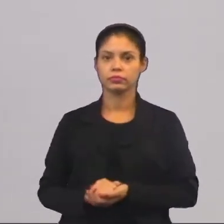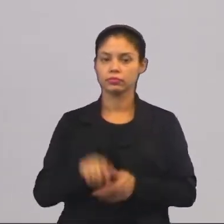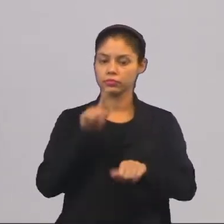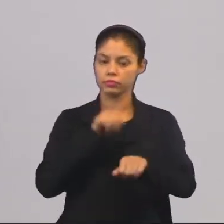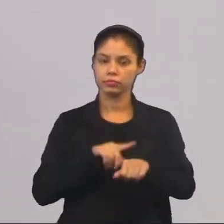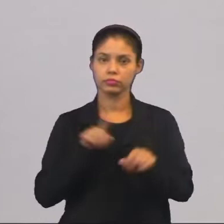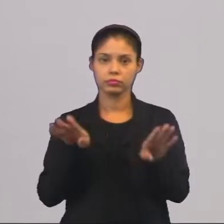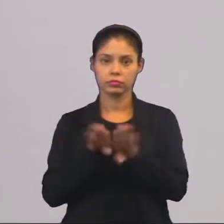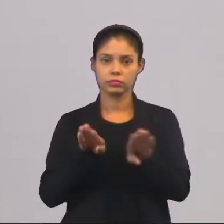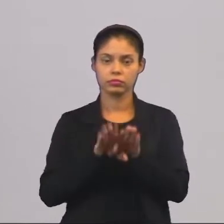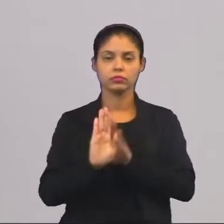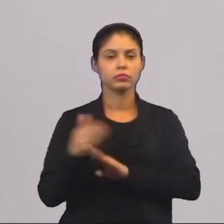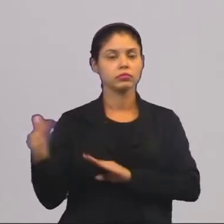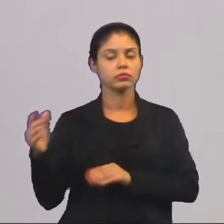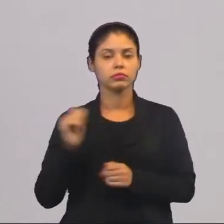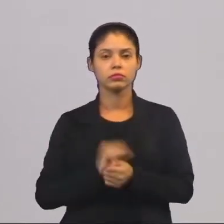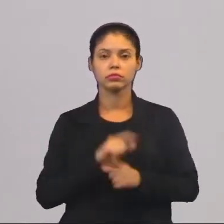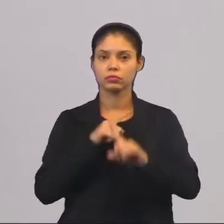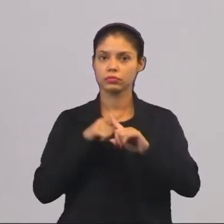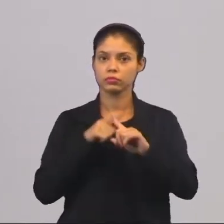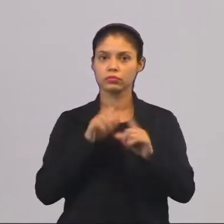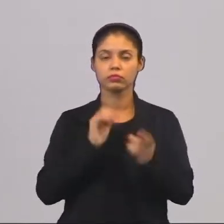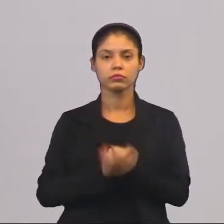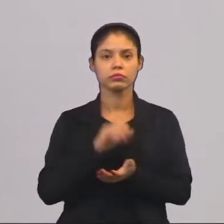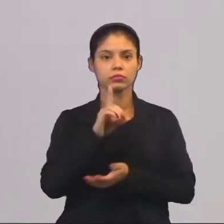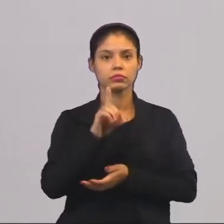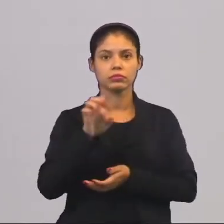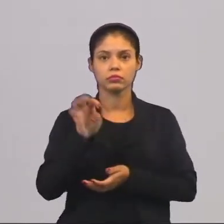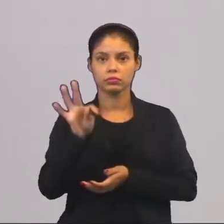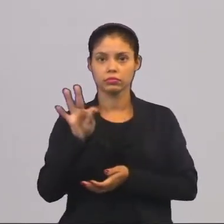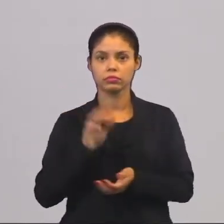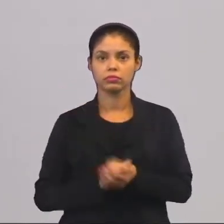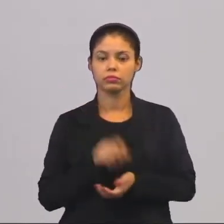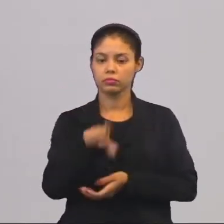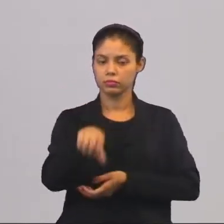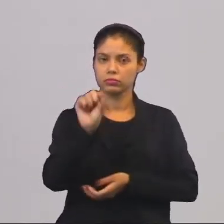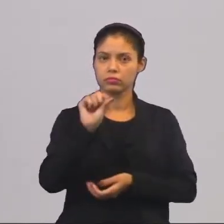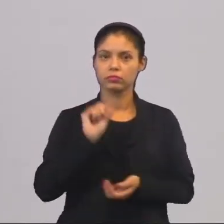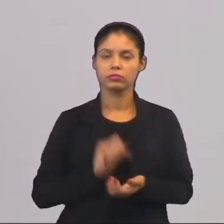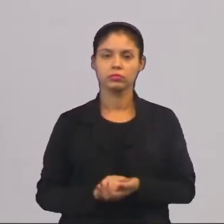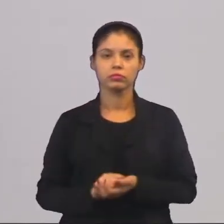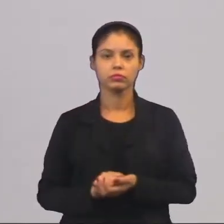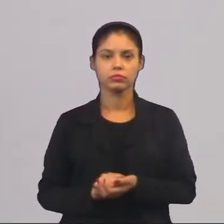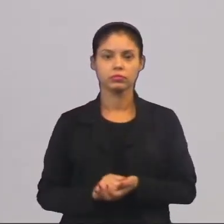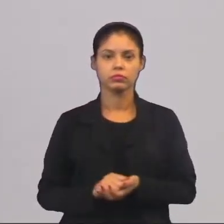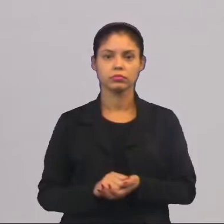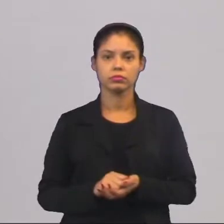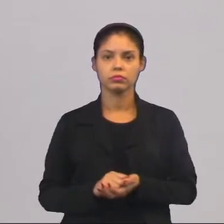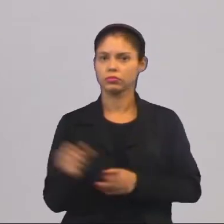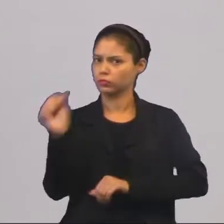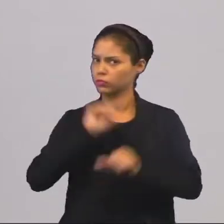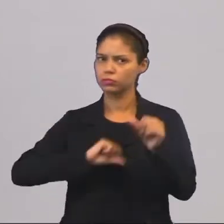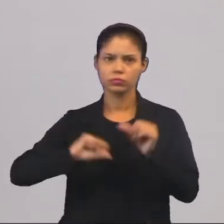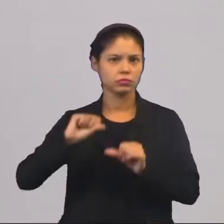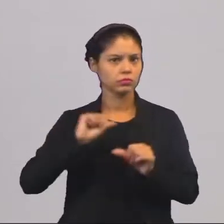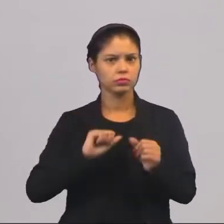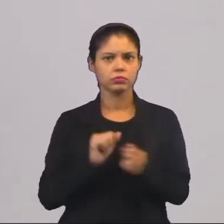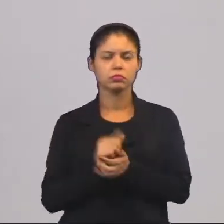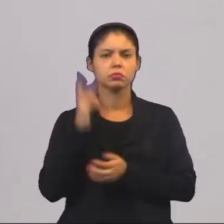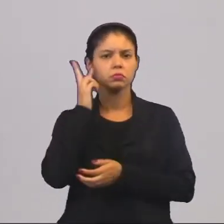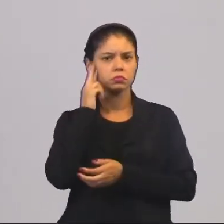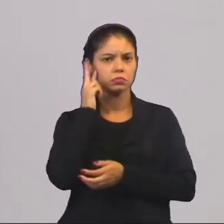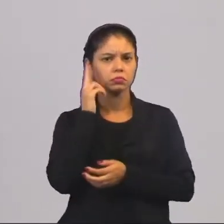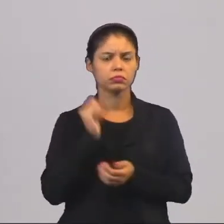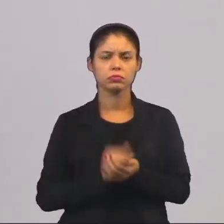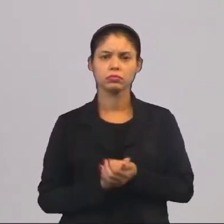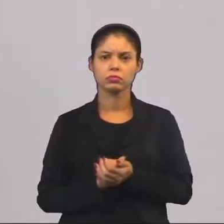da multiplicação de uma determinante, as linhas escolhidas, elas não se alteram. Normalmente, as